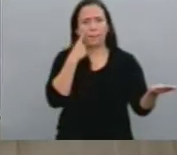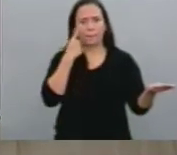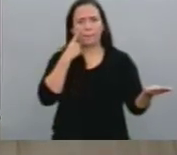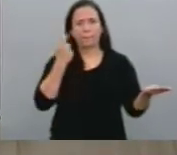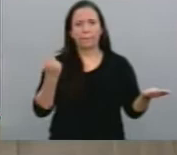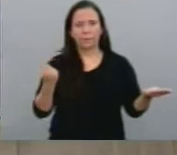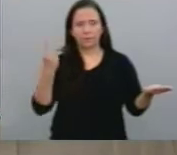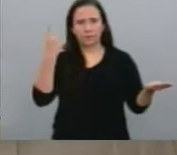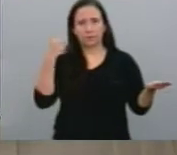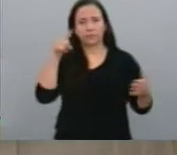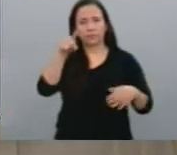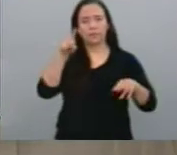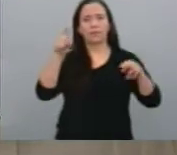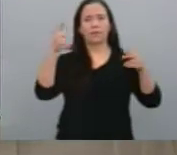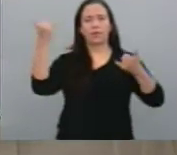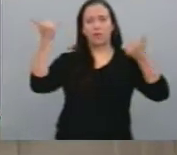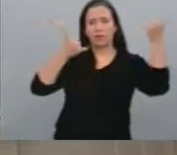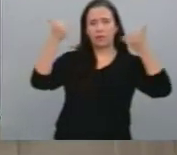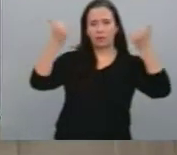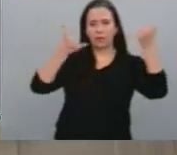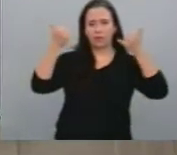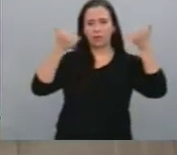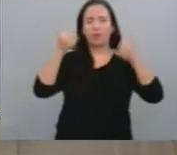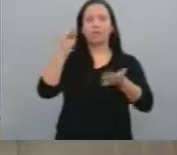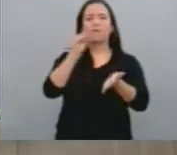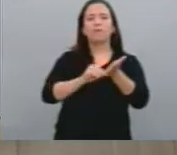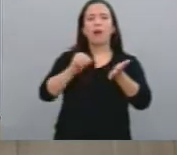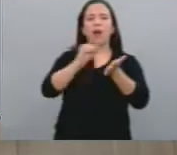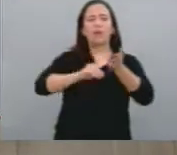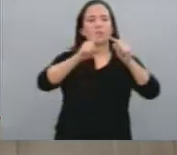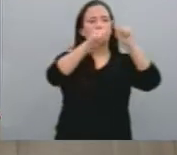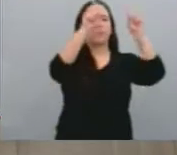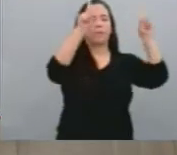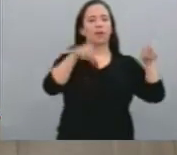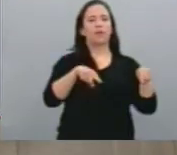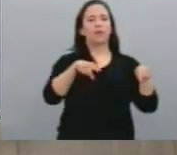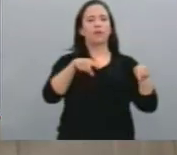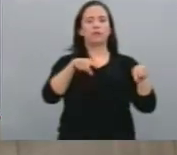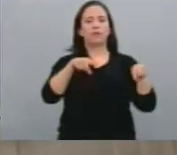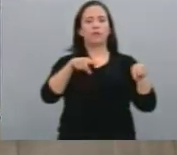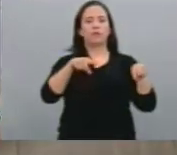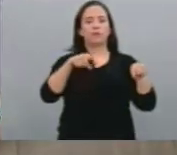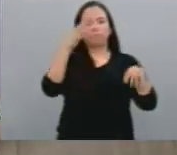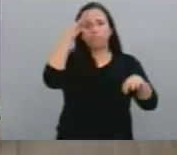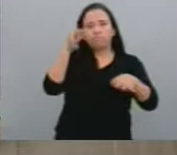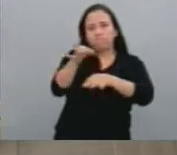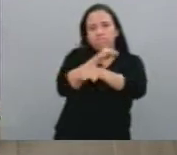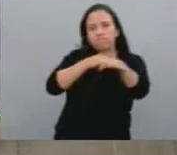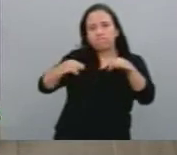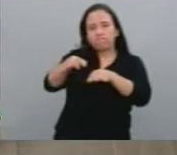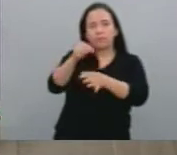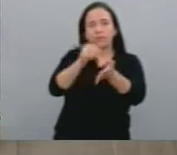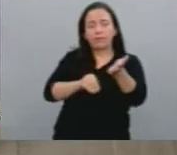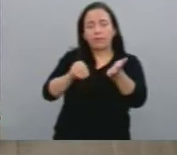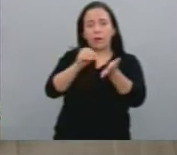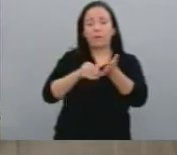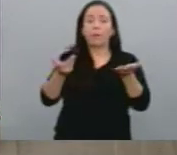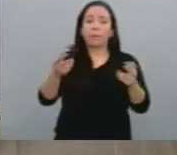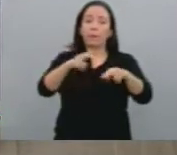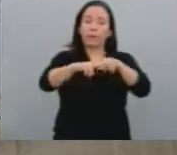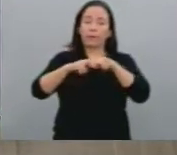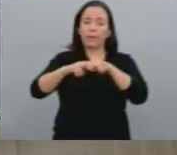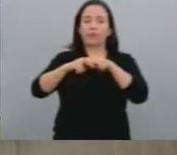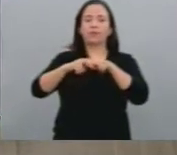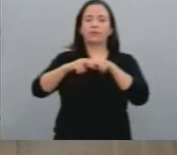informação, aliada à falta de visão estratégica, acaba por mantermos-nos